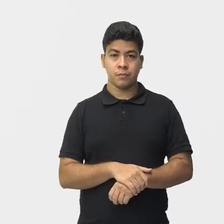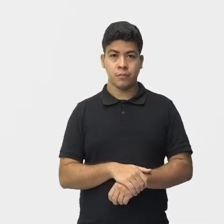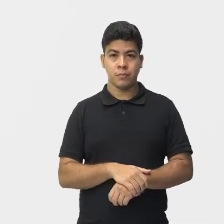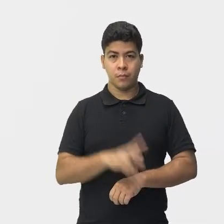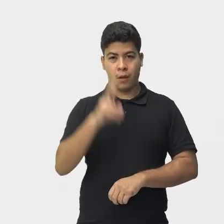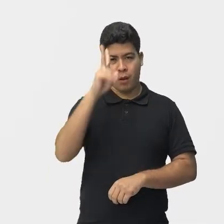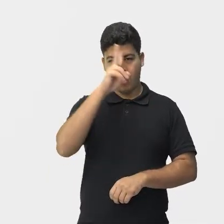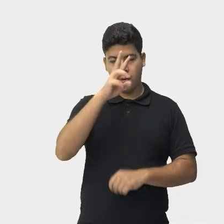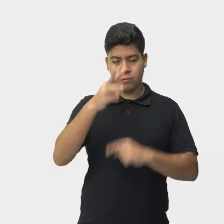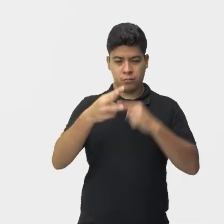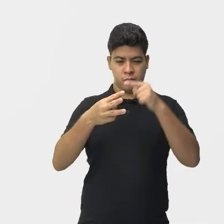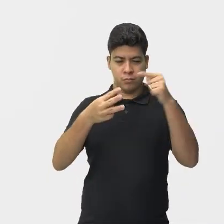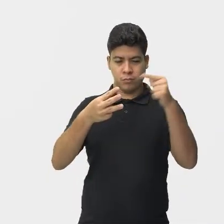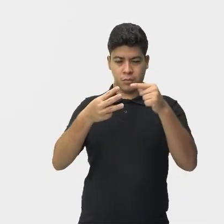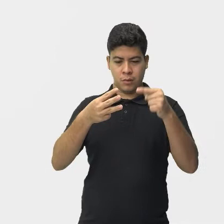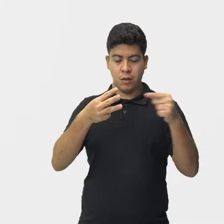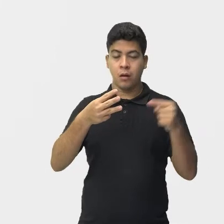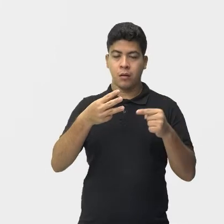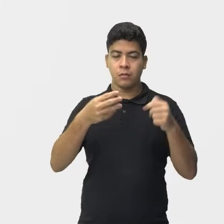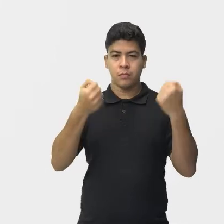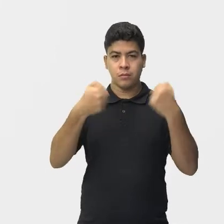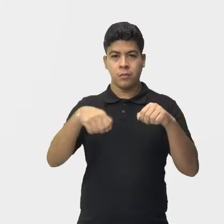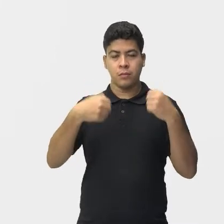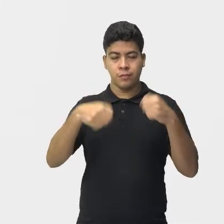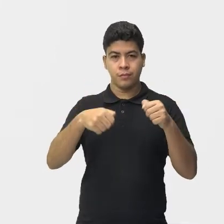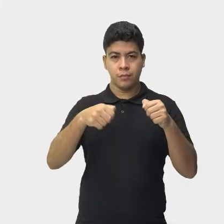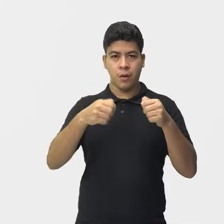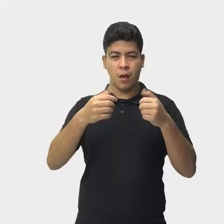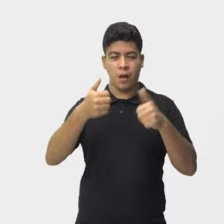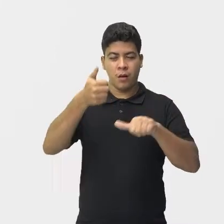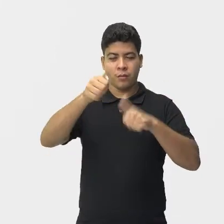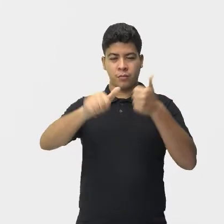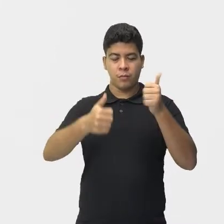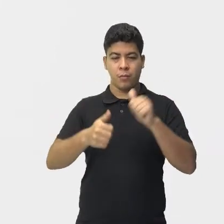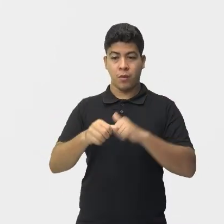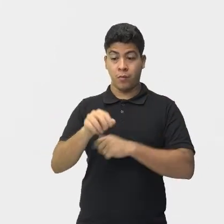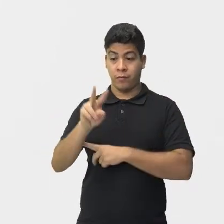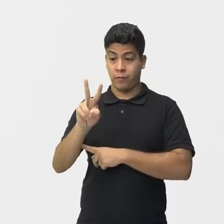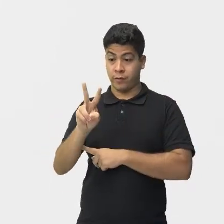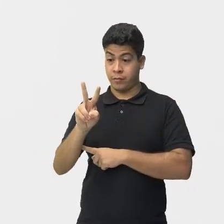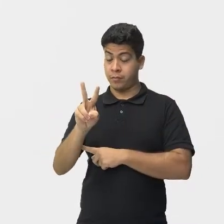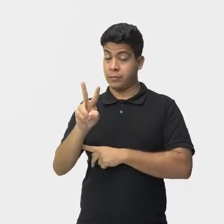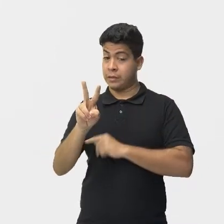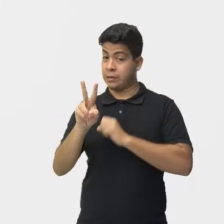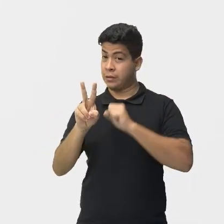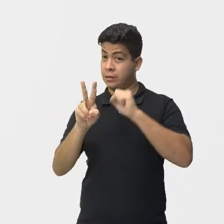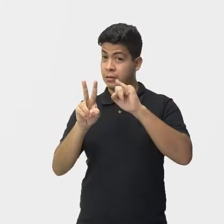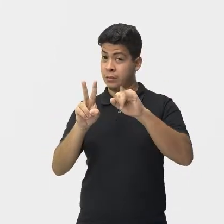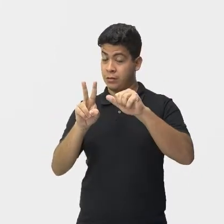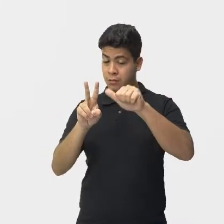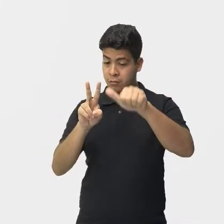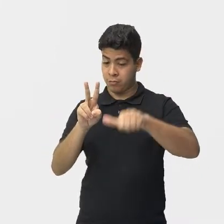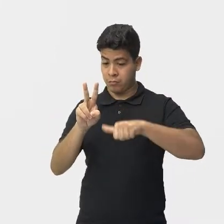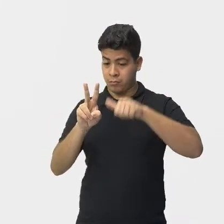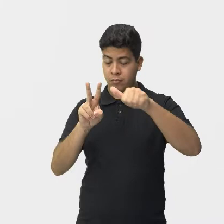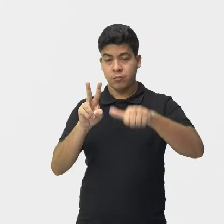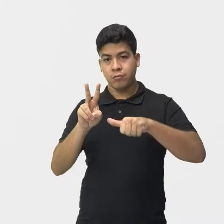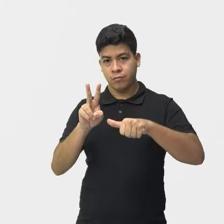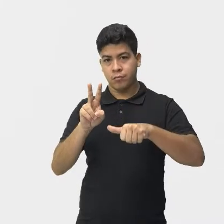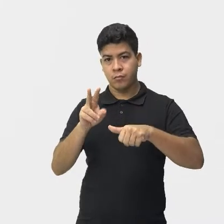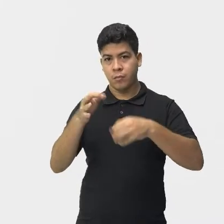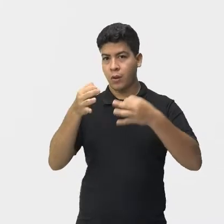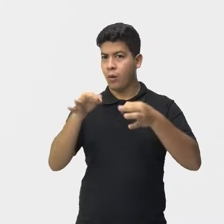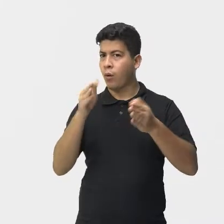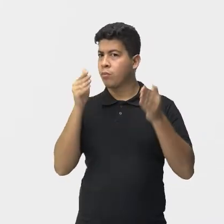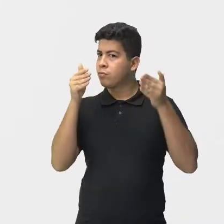isovolumétrica ou isométrica, tá certo? Essa fórmula aqui serve para calcular o trabalho somente